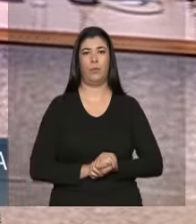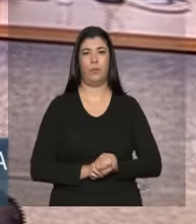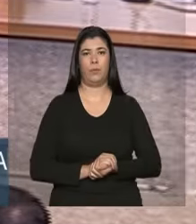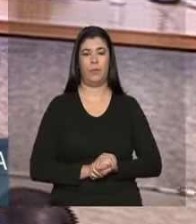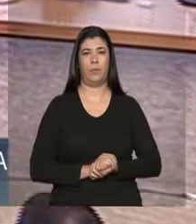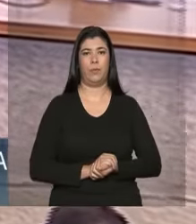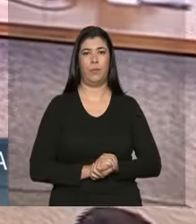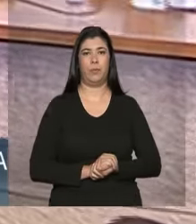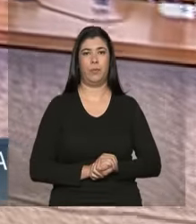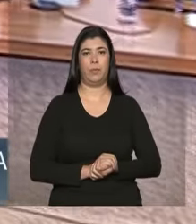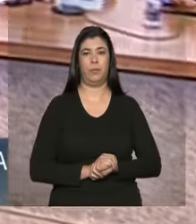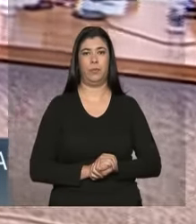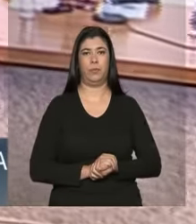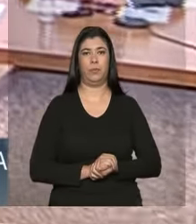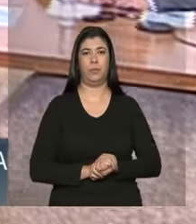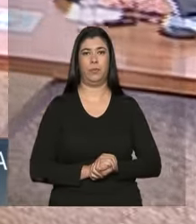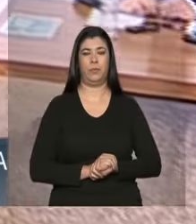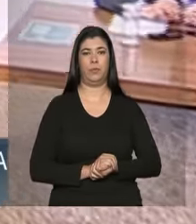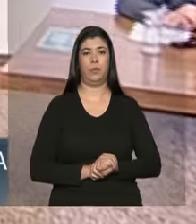Cardoso